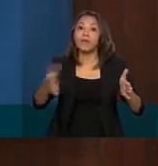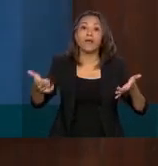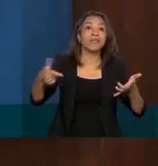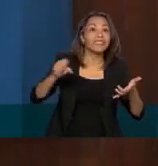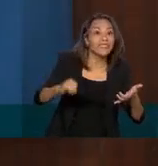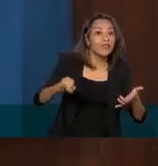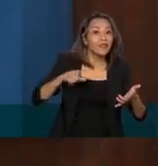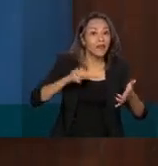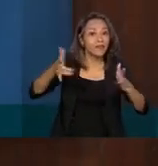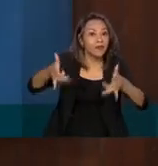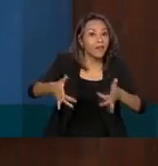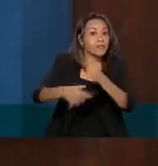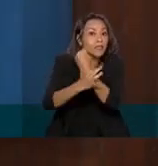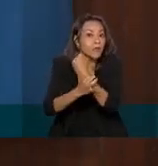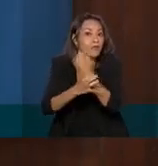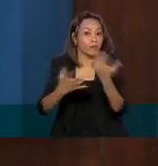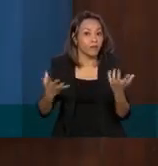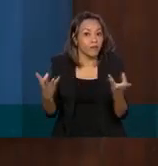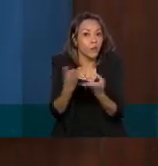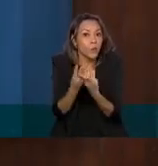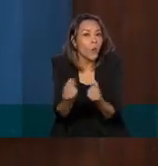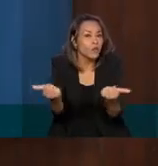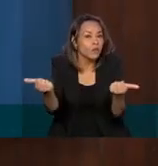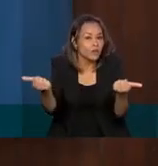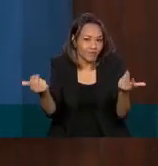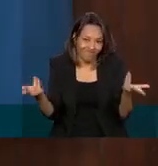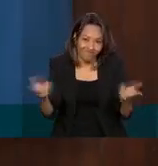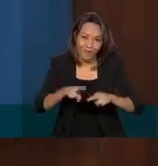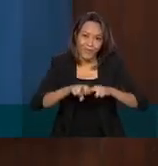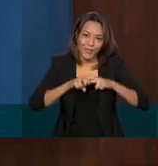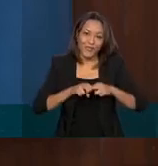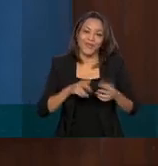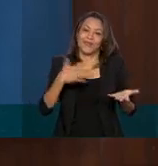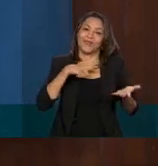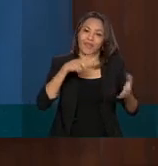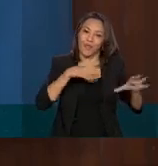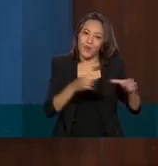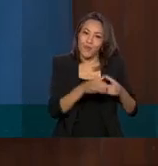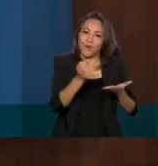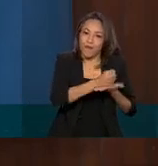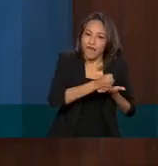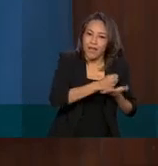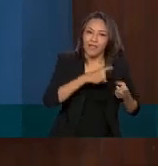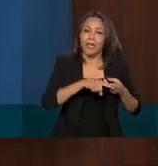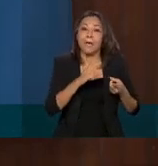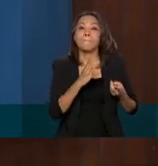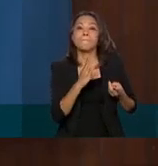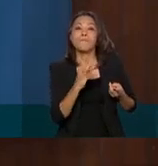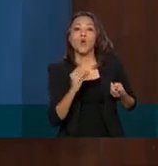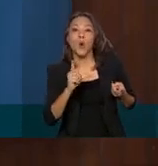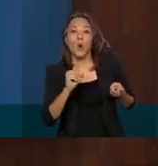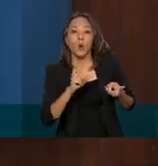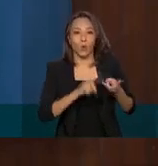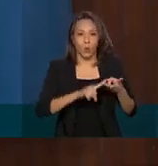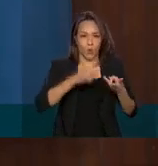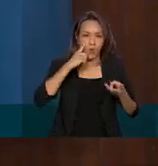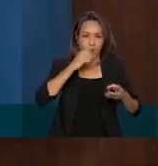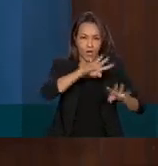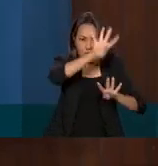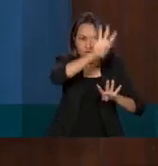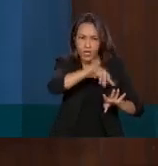eficácia e segurança. Por isso que a nossa equipe é composta por farmacêuticos, biólogos, biomédicos, estatísticos e